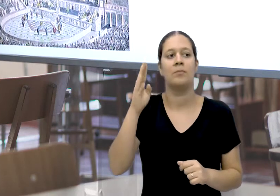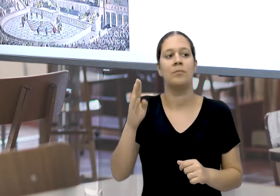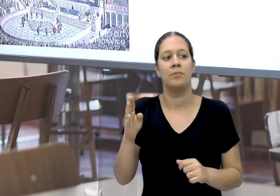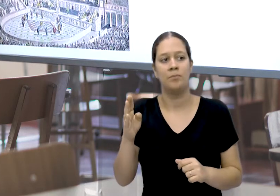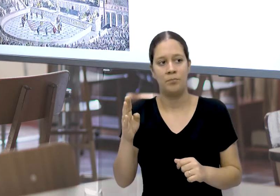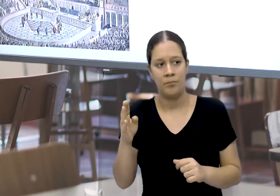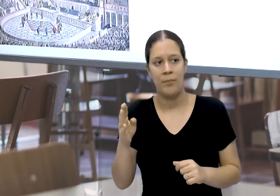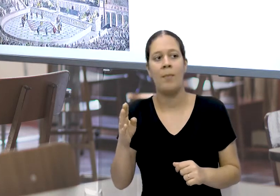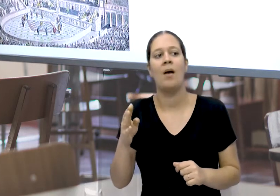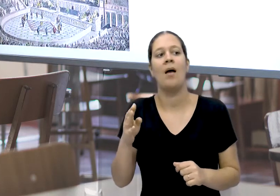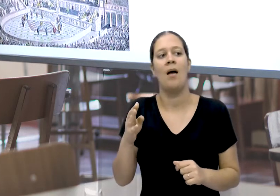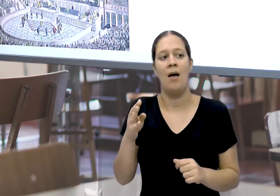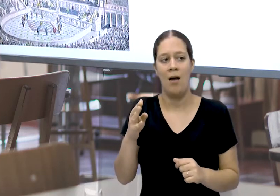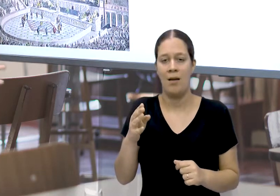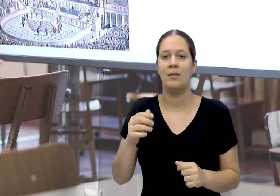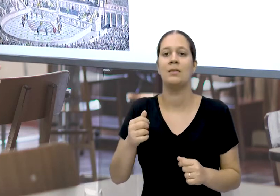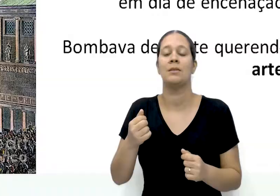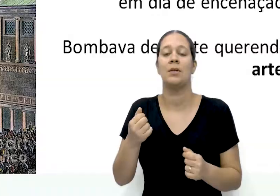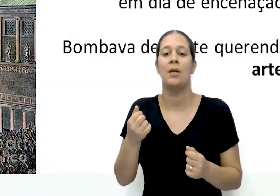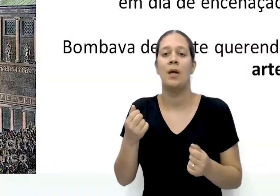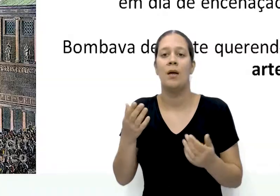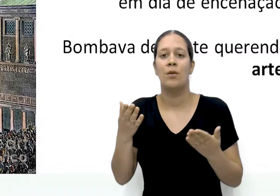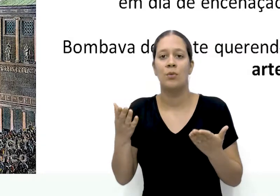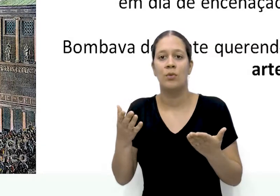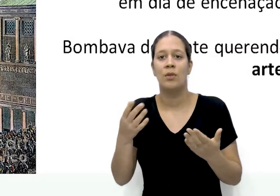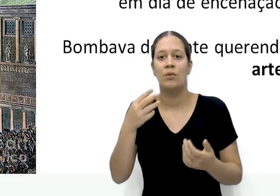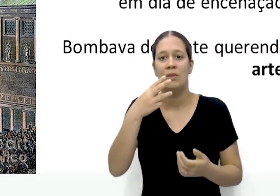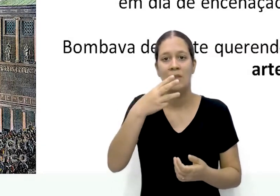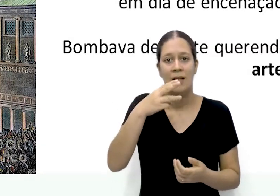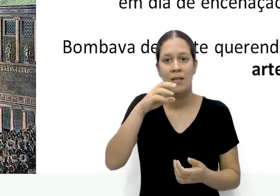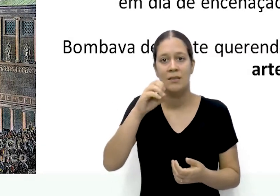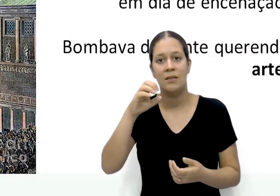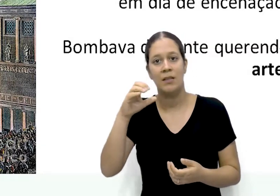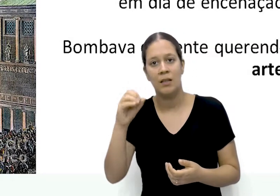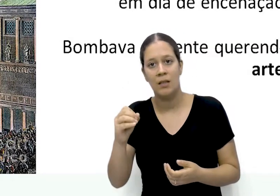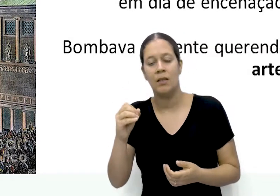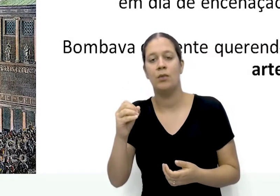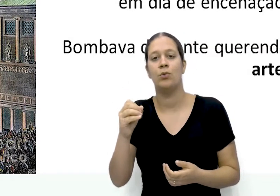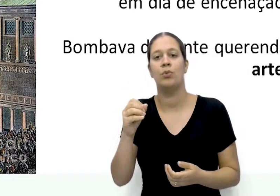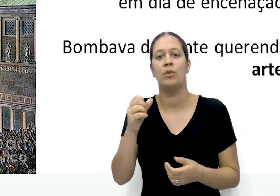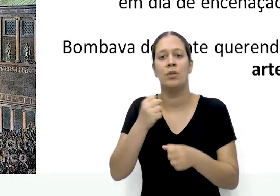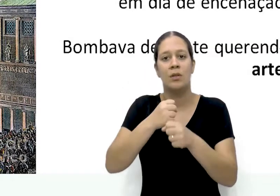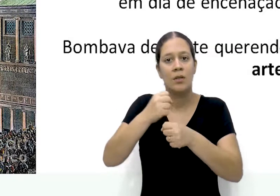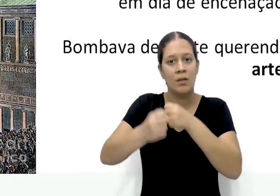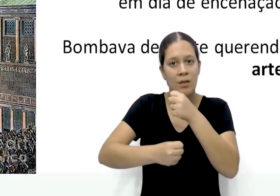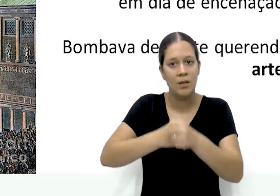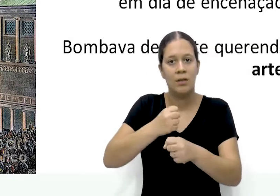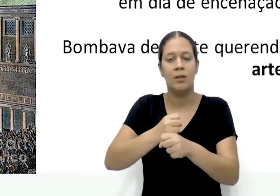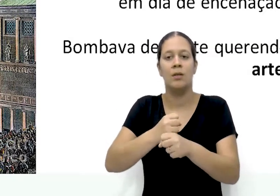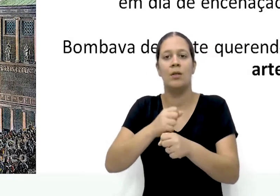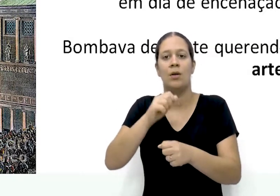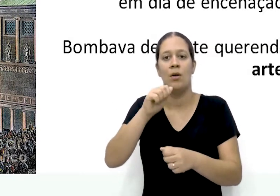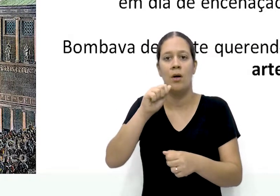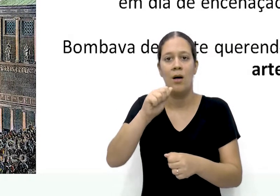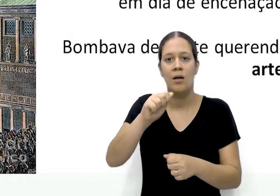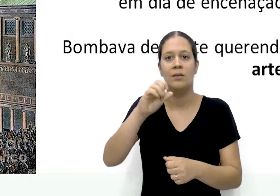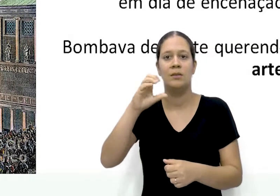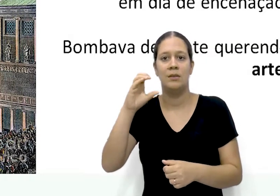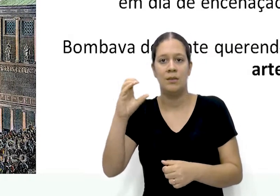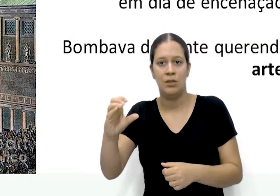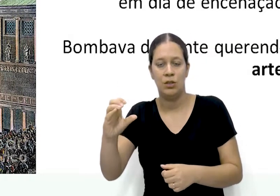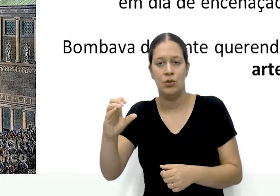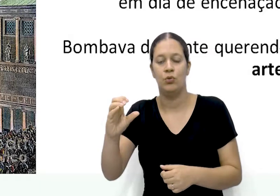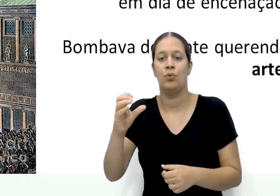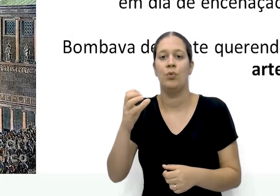da popularidade do teatro na Grécia Antiga naquela época. Não tinha Netflix, se lembre disso.